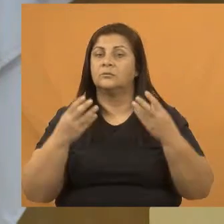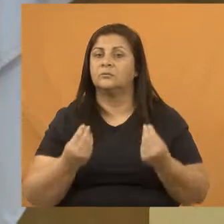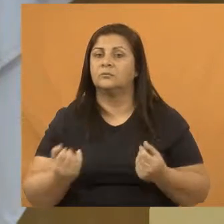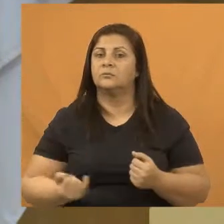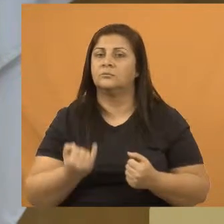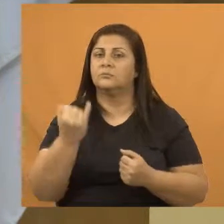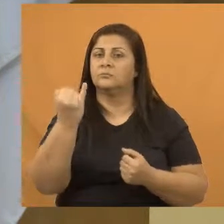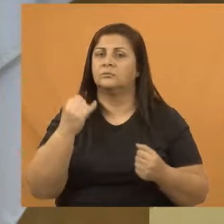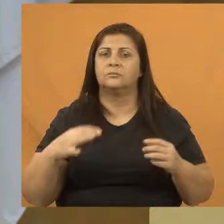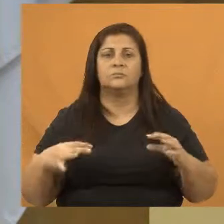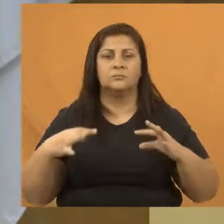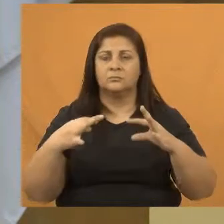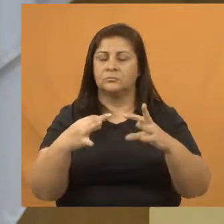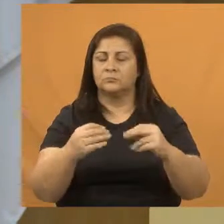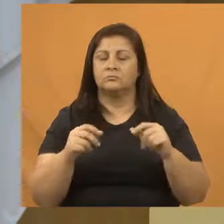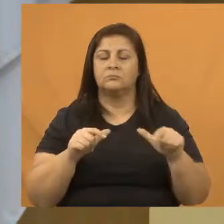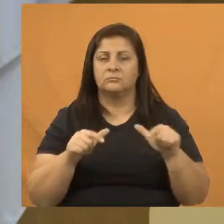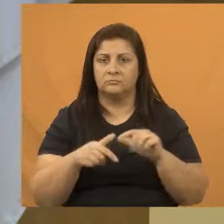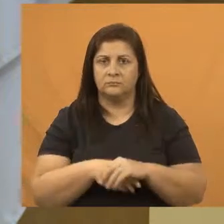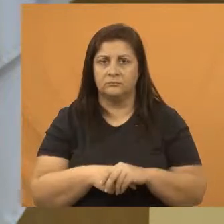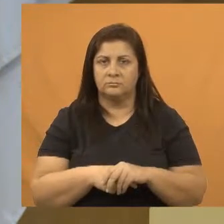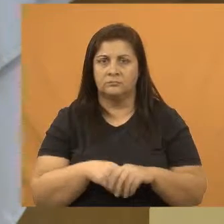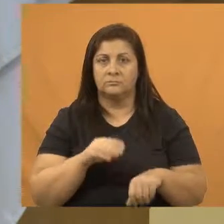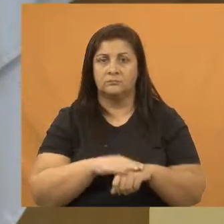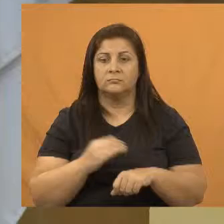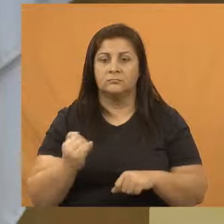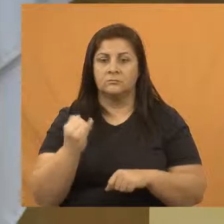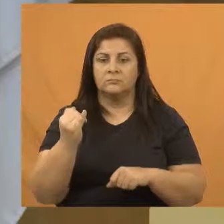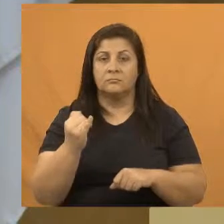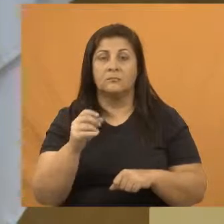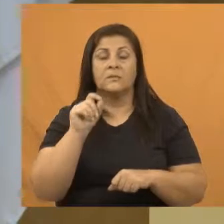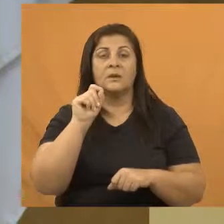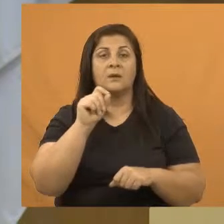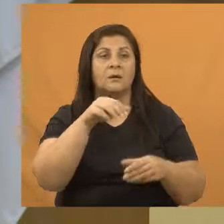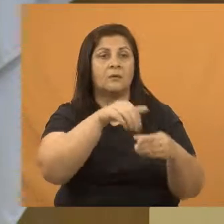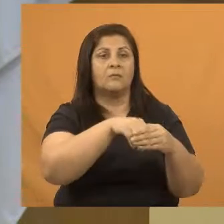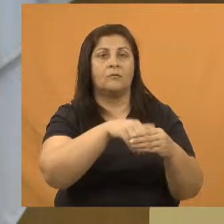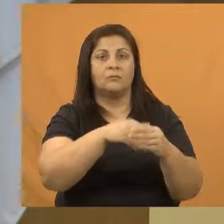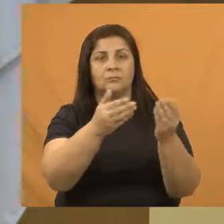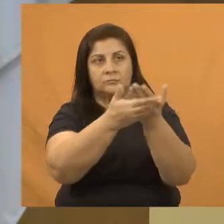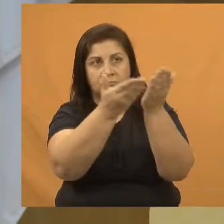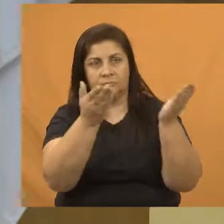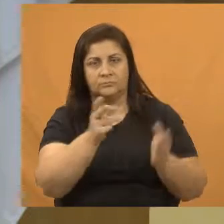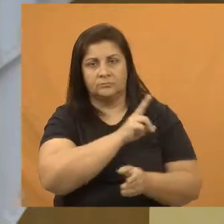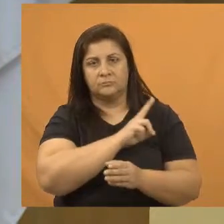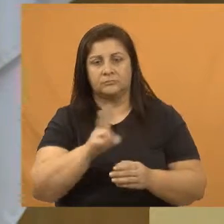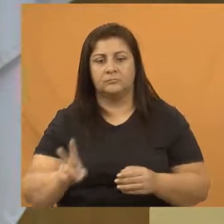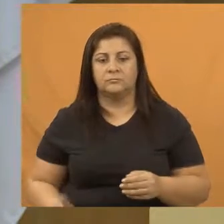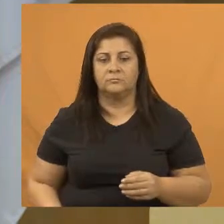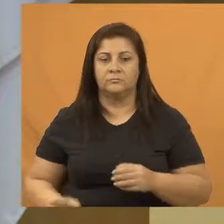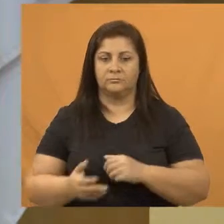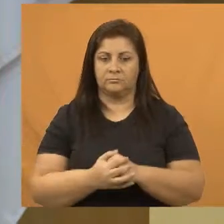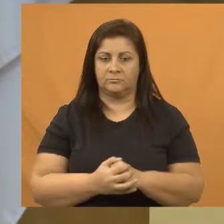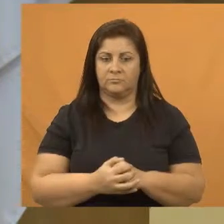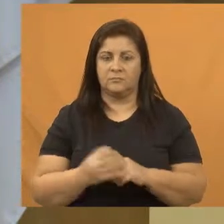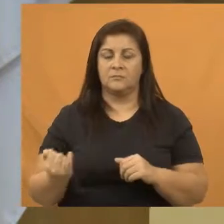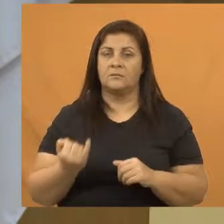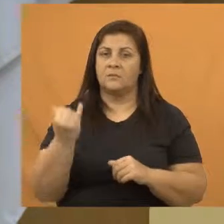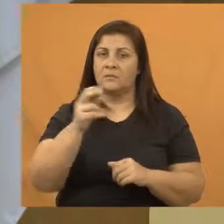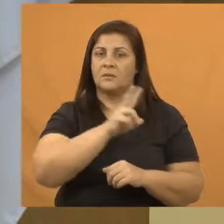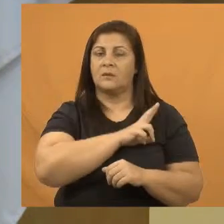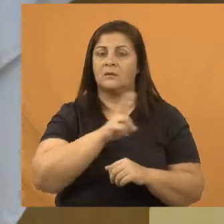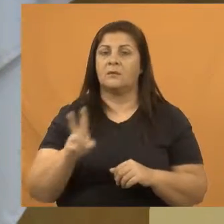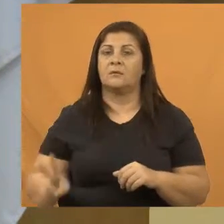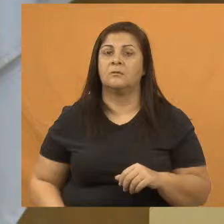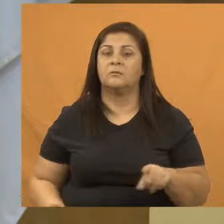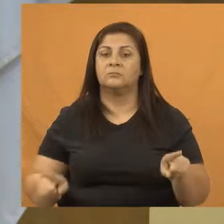relevante para toda a nossa classe, e principalmente para aqueles que votaram nos senhores e nas senhoras aqui. E é muito importante os nobres vereadores aqui